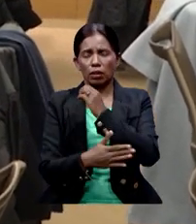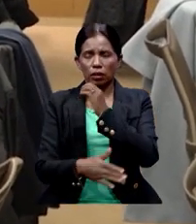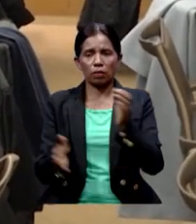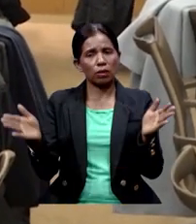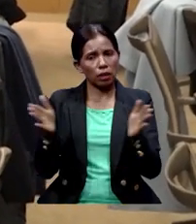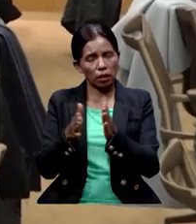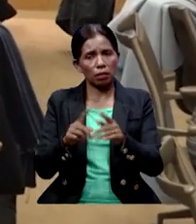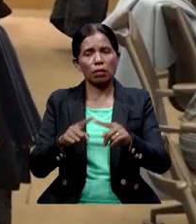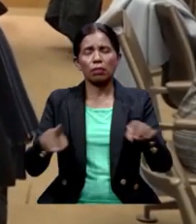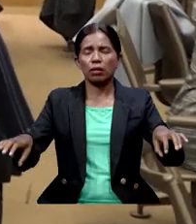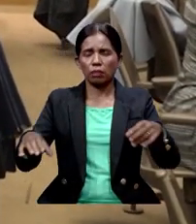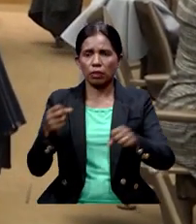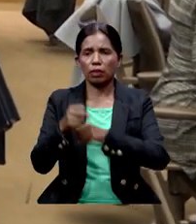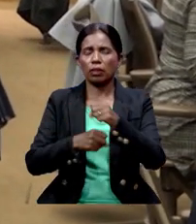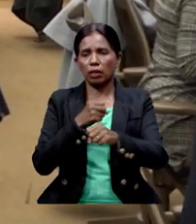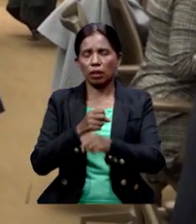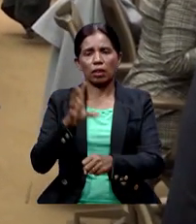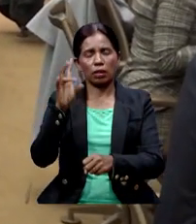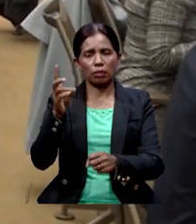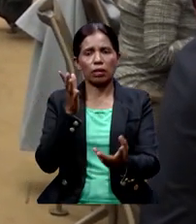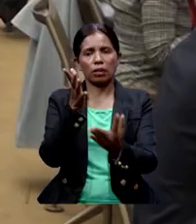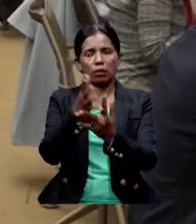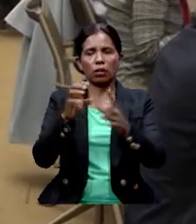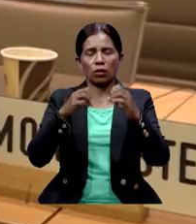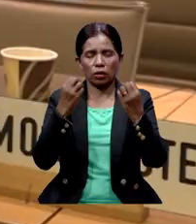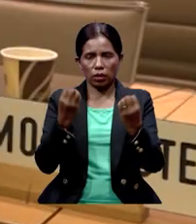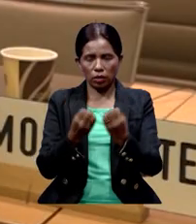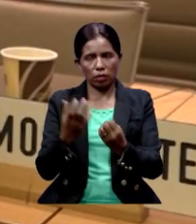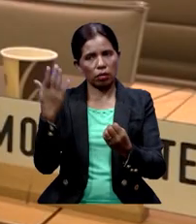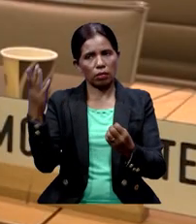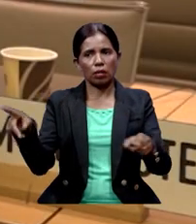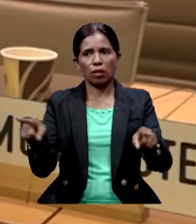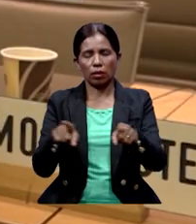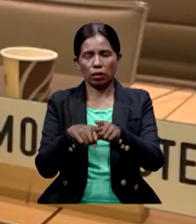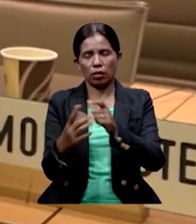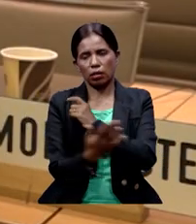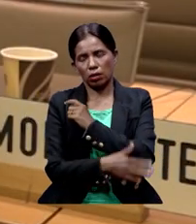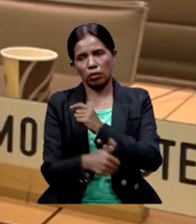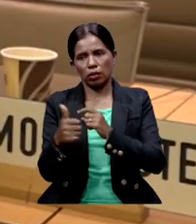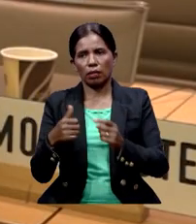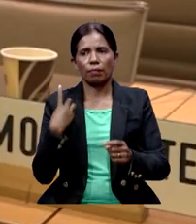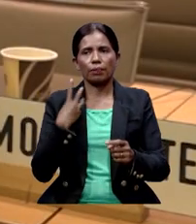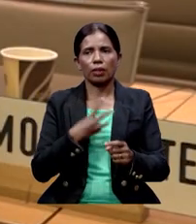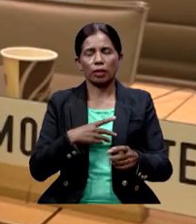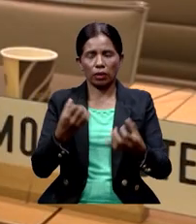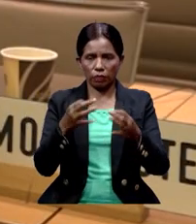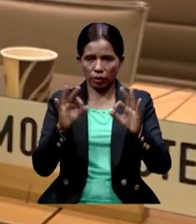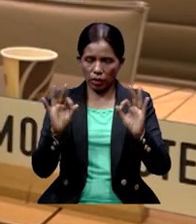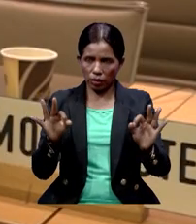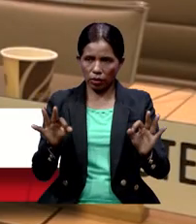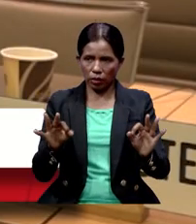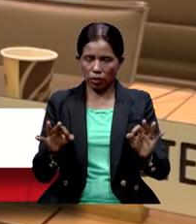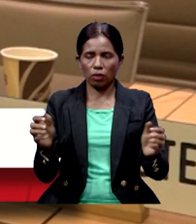o esforço que tem hito de ele aderir a uma organização refere, compara com a nação selo. E está termina hoje,